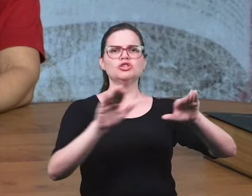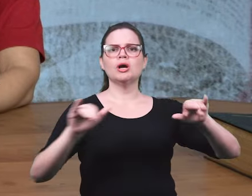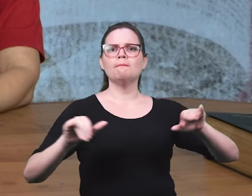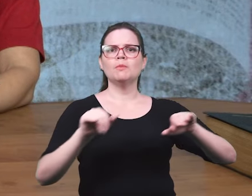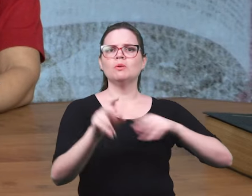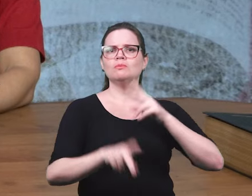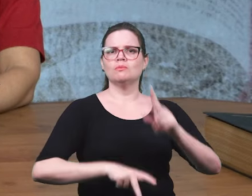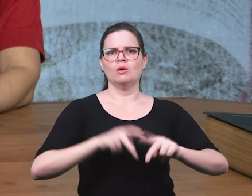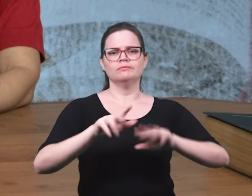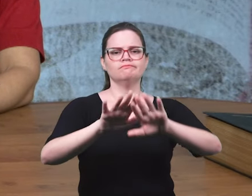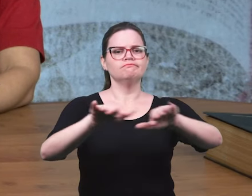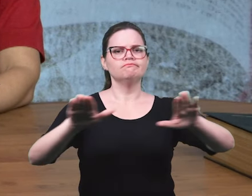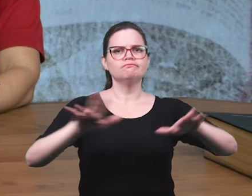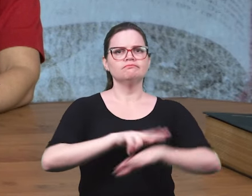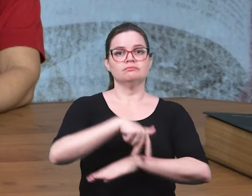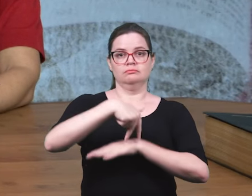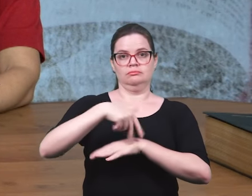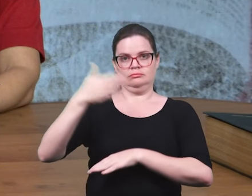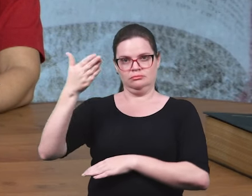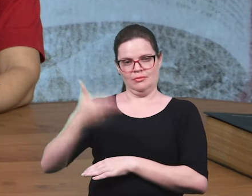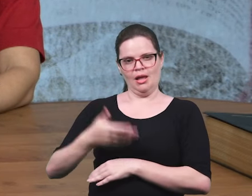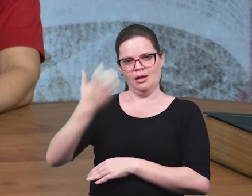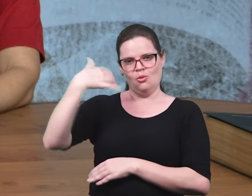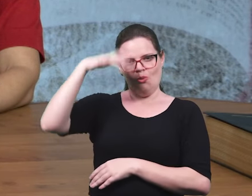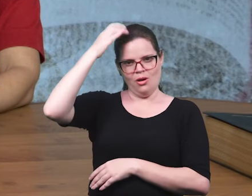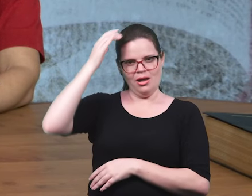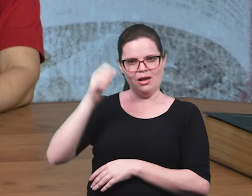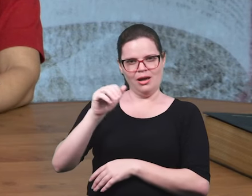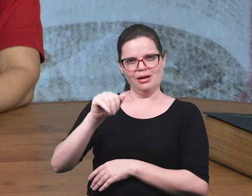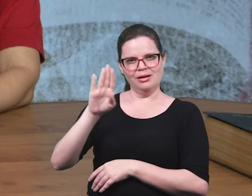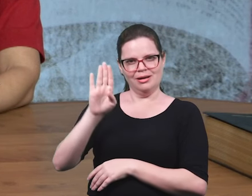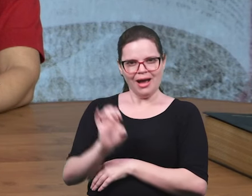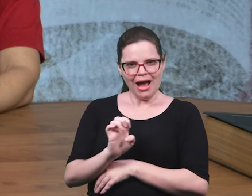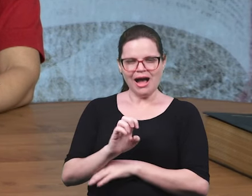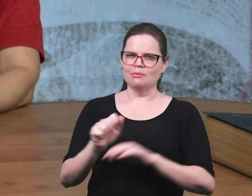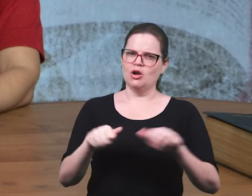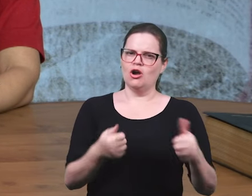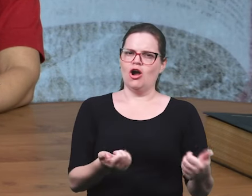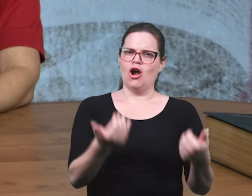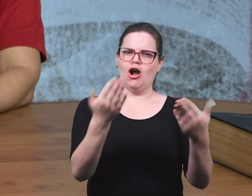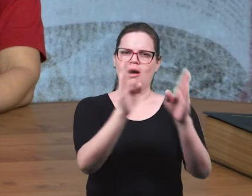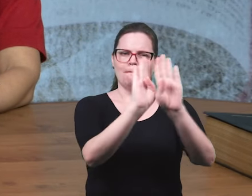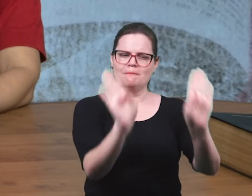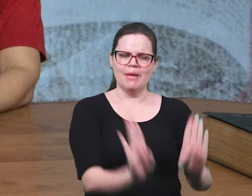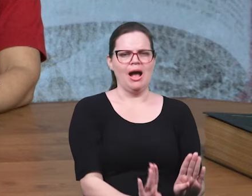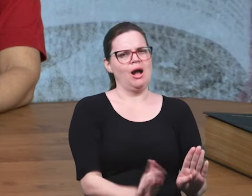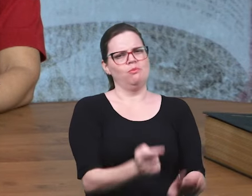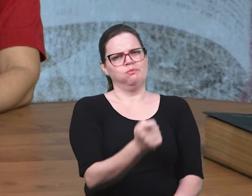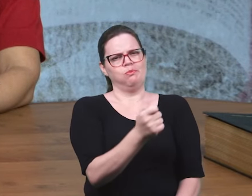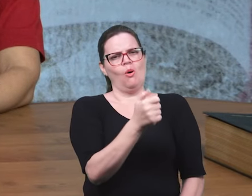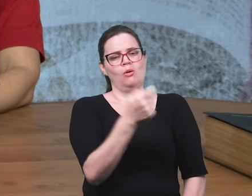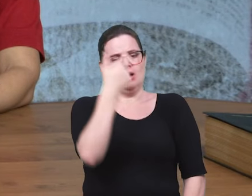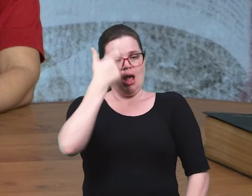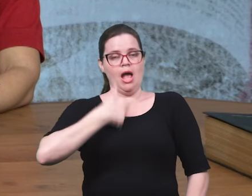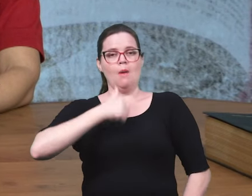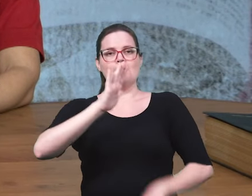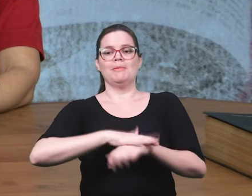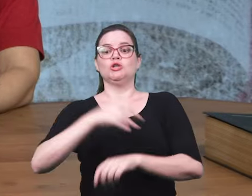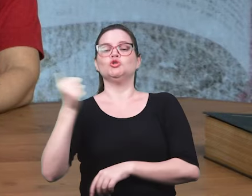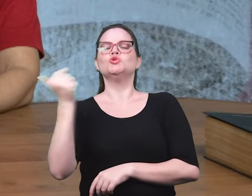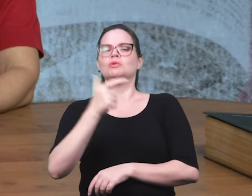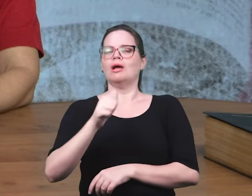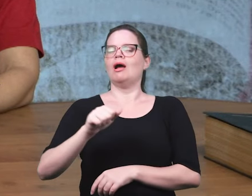disse-lhe: Acabe serviu pouco a Baal, Jeú, porém, muito o servirá.